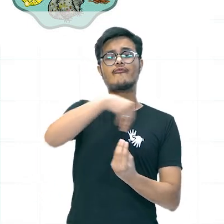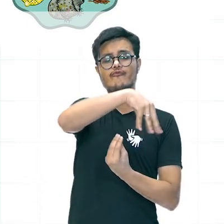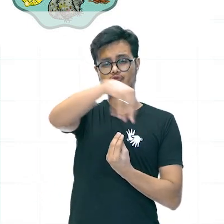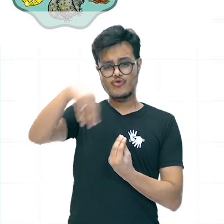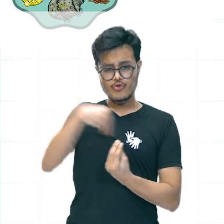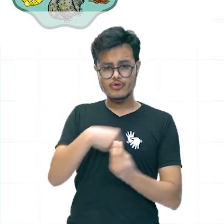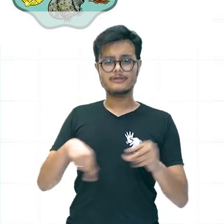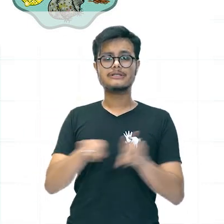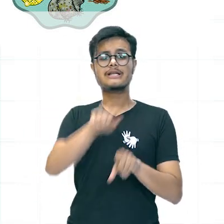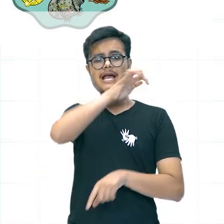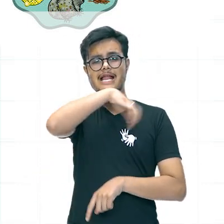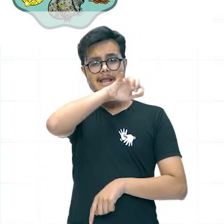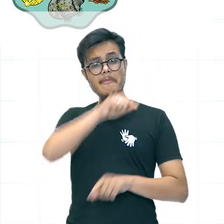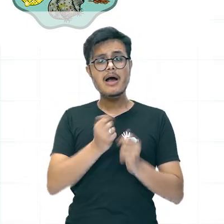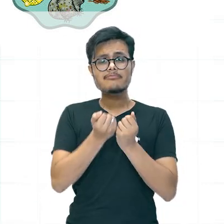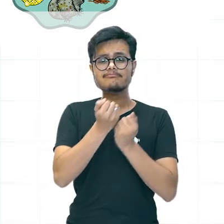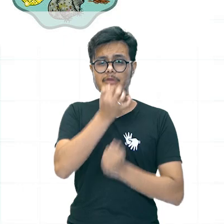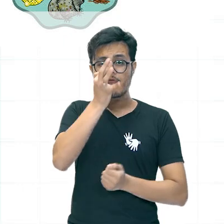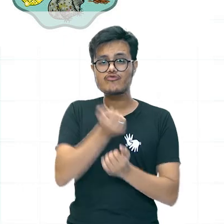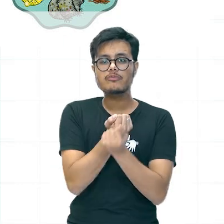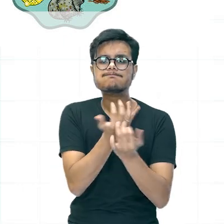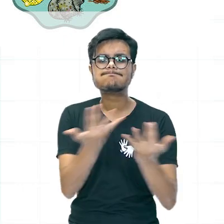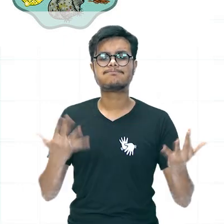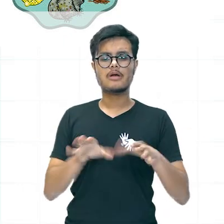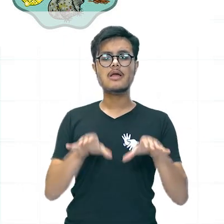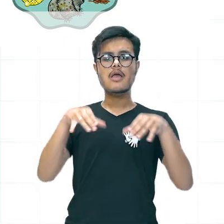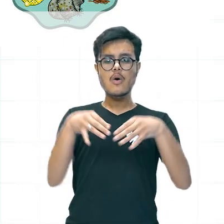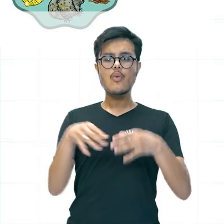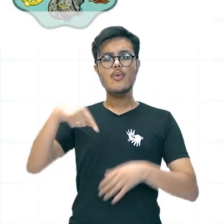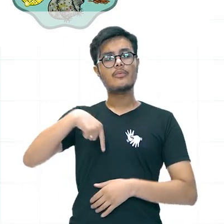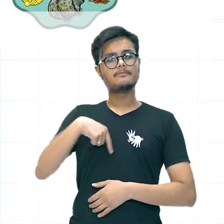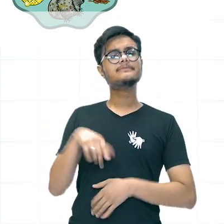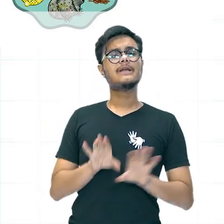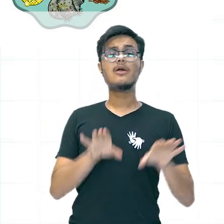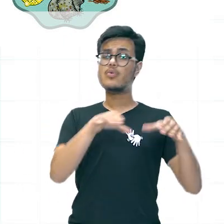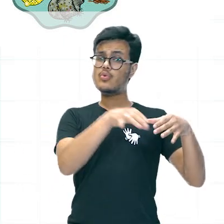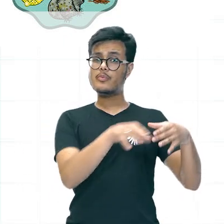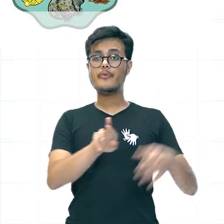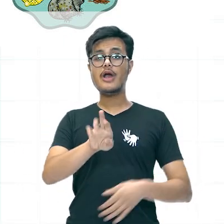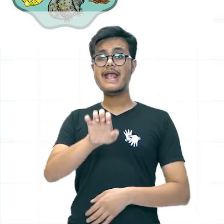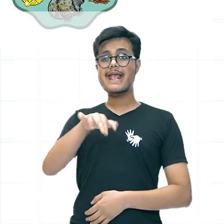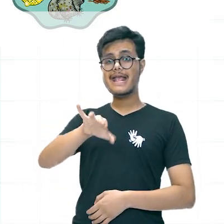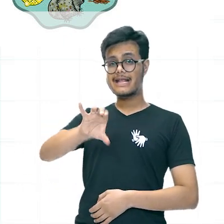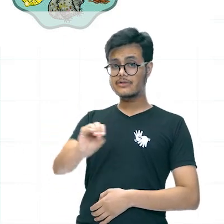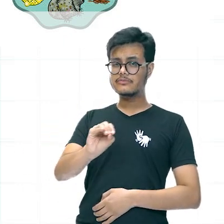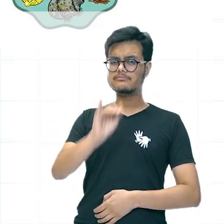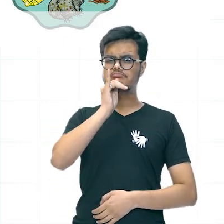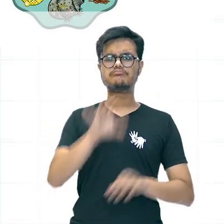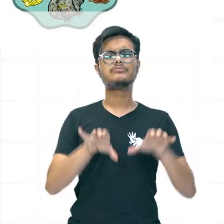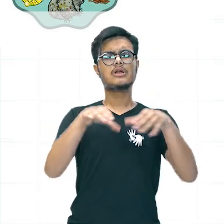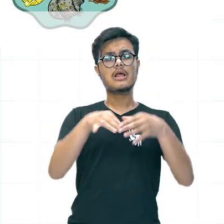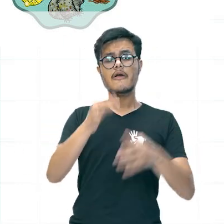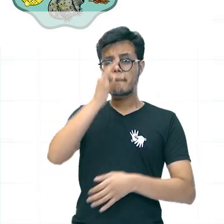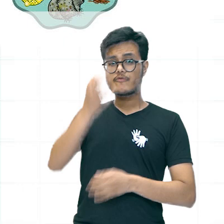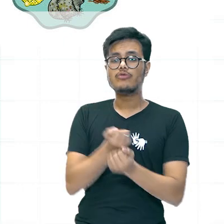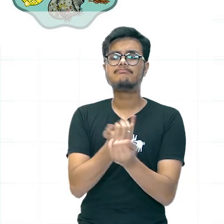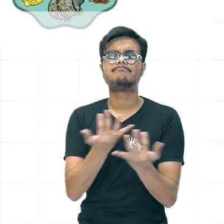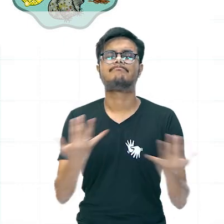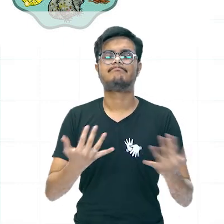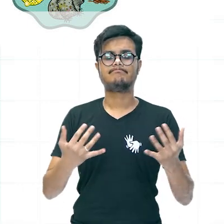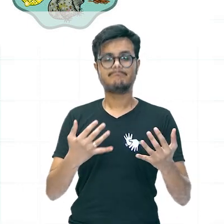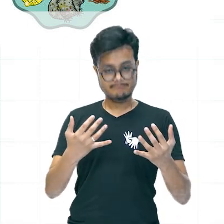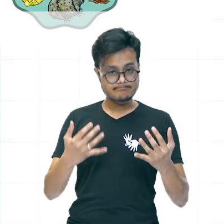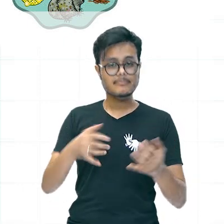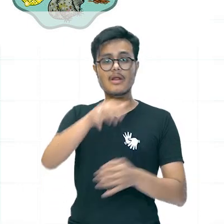Animalia e Plantae. Então, para cada grupo de seres vivos, nós vamos ter aí um reino. Então, o reino das plantas é o Plantae, o